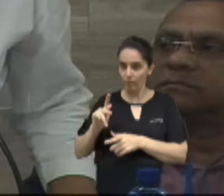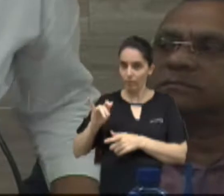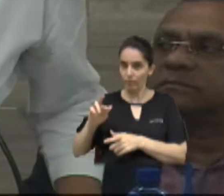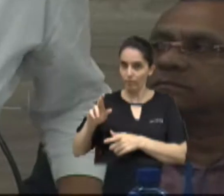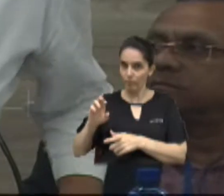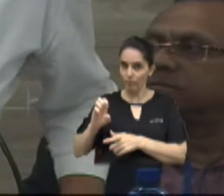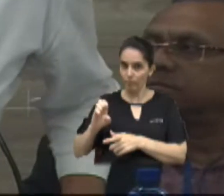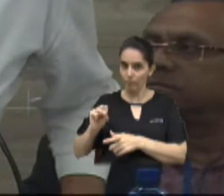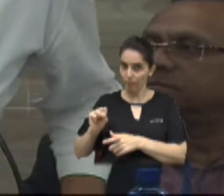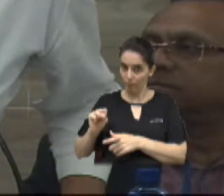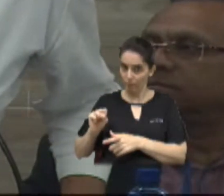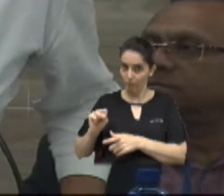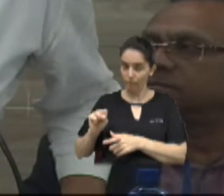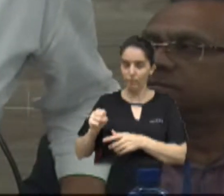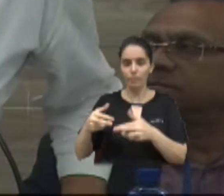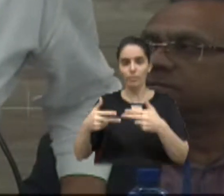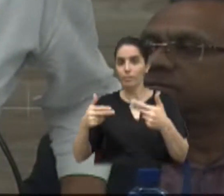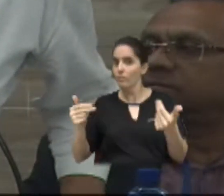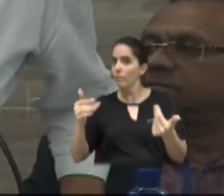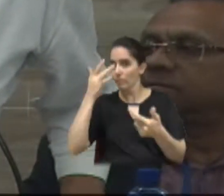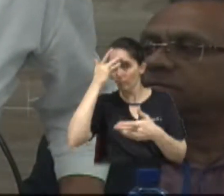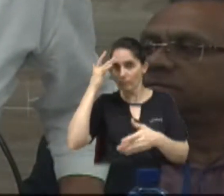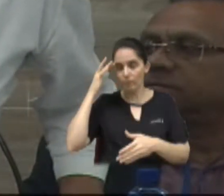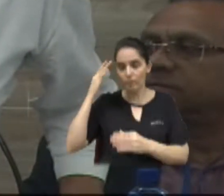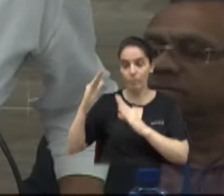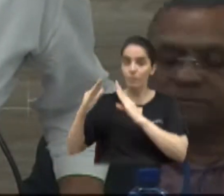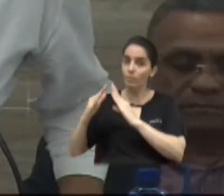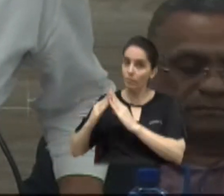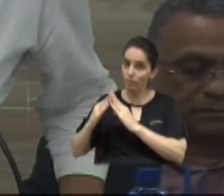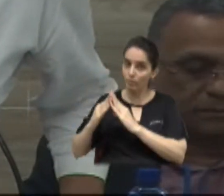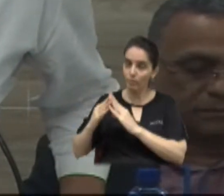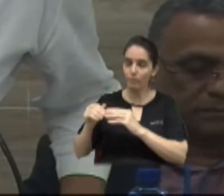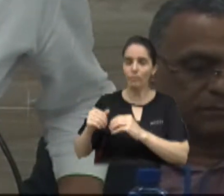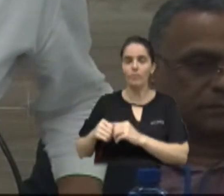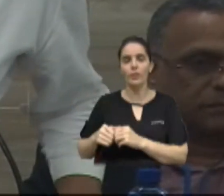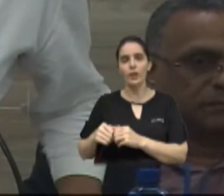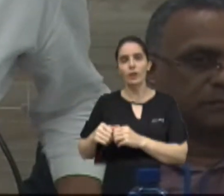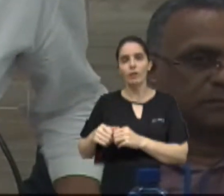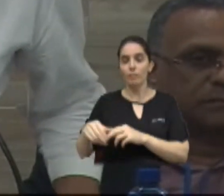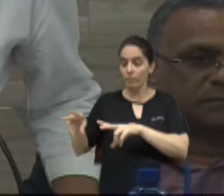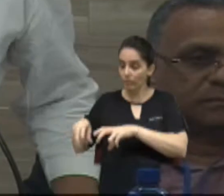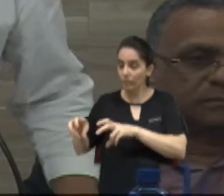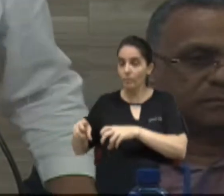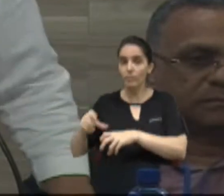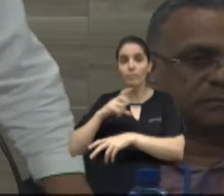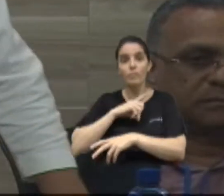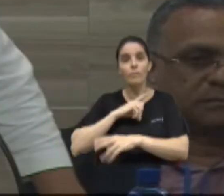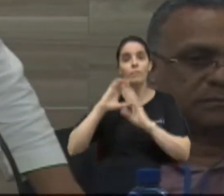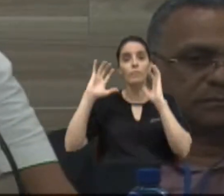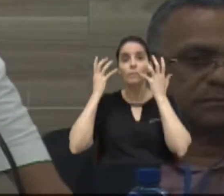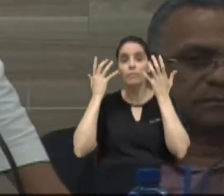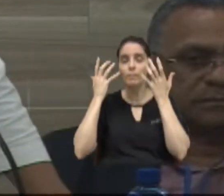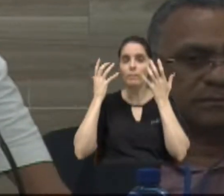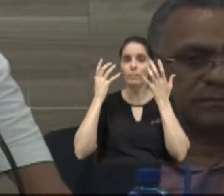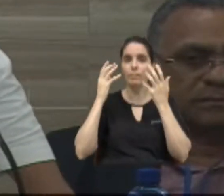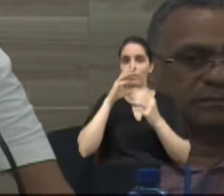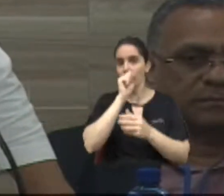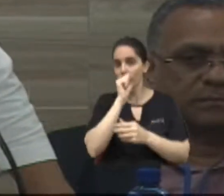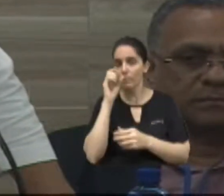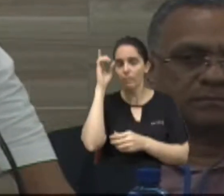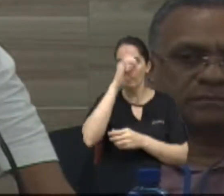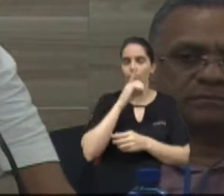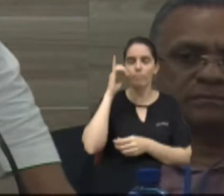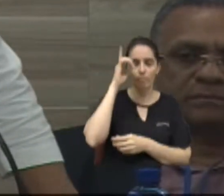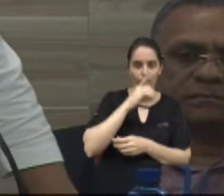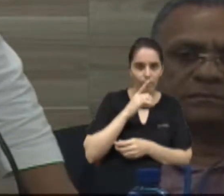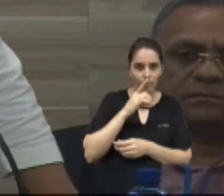de chácaras que são usadas no final de semana, que produzem muito lixo e que acaba